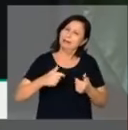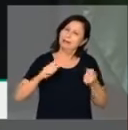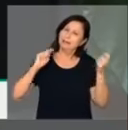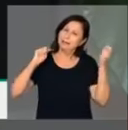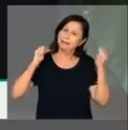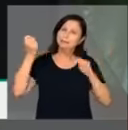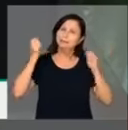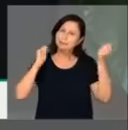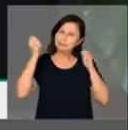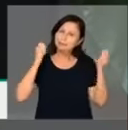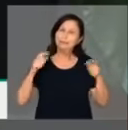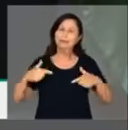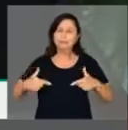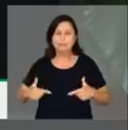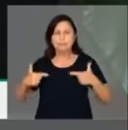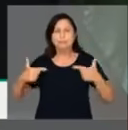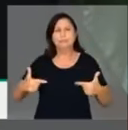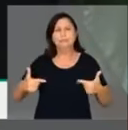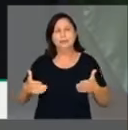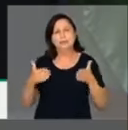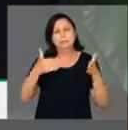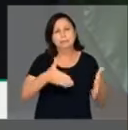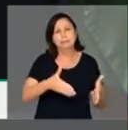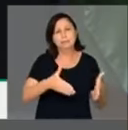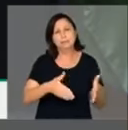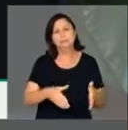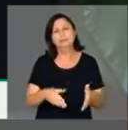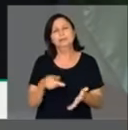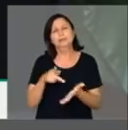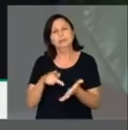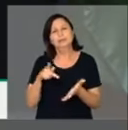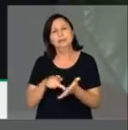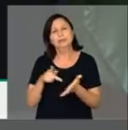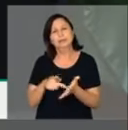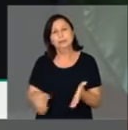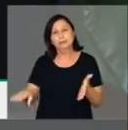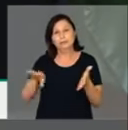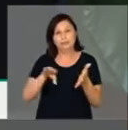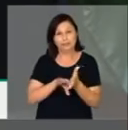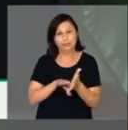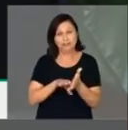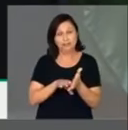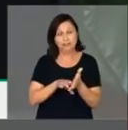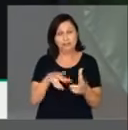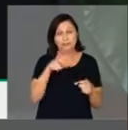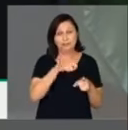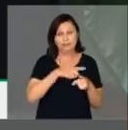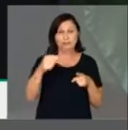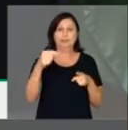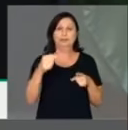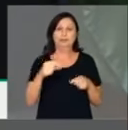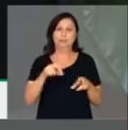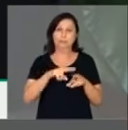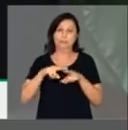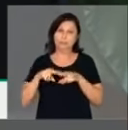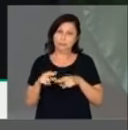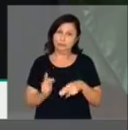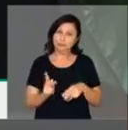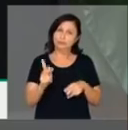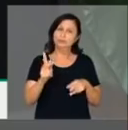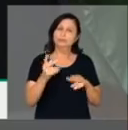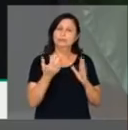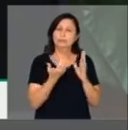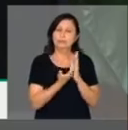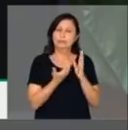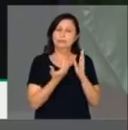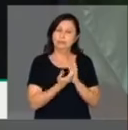que militaram e participaram, para que a gente pudesse chegar a esse resultado que vai nos permitir continuar trabalhando